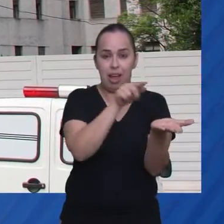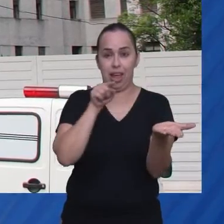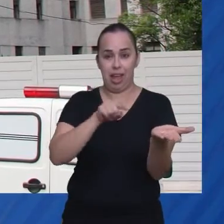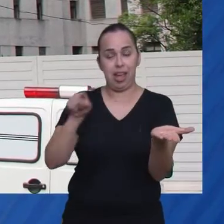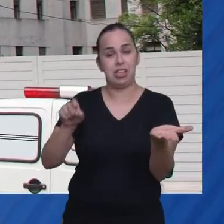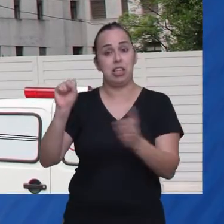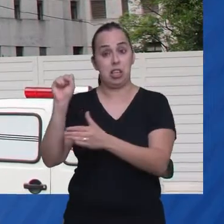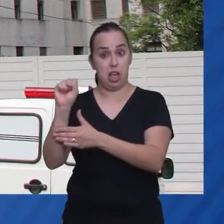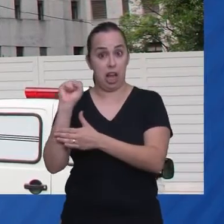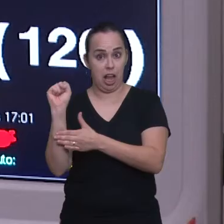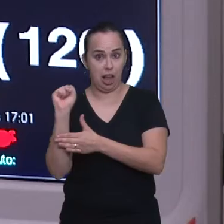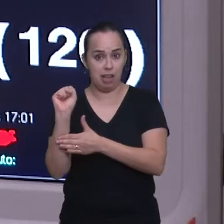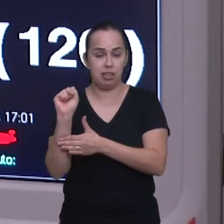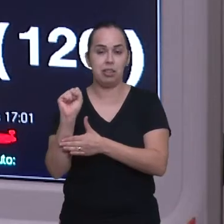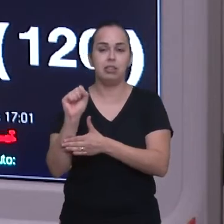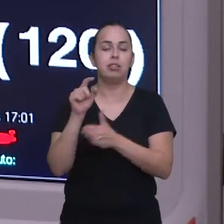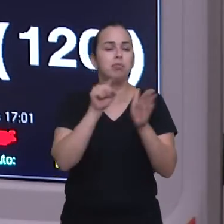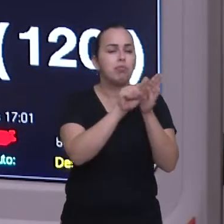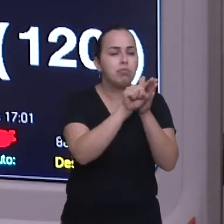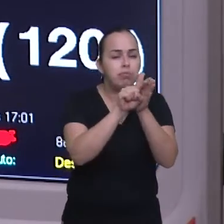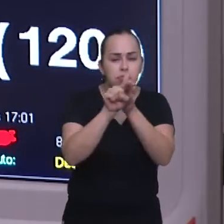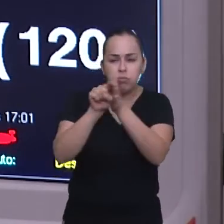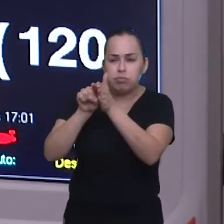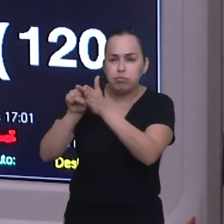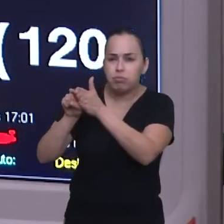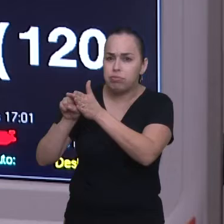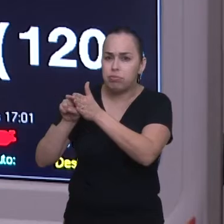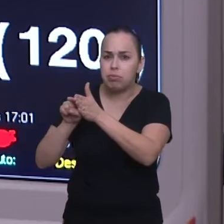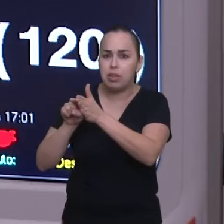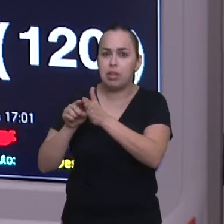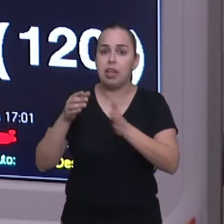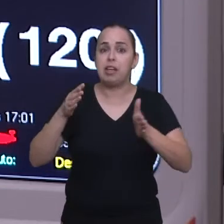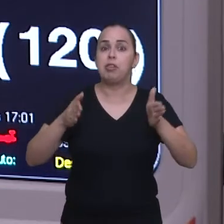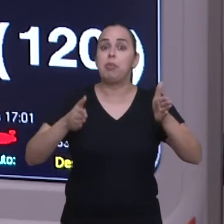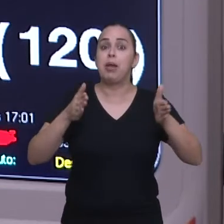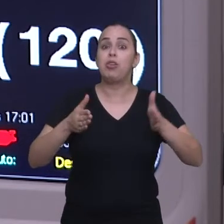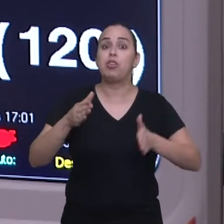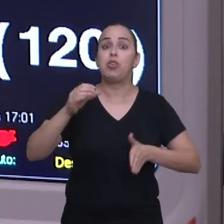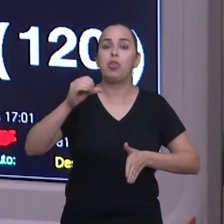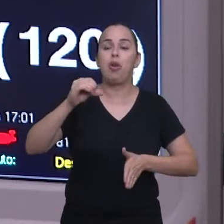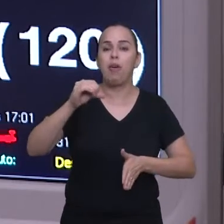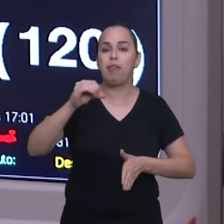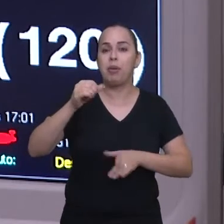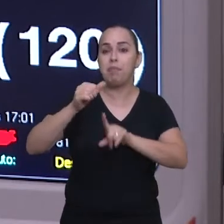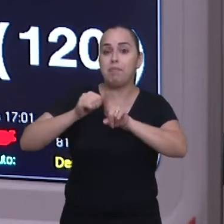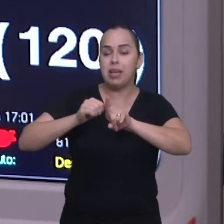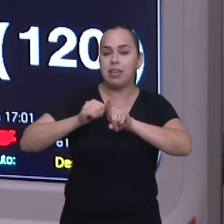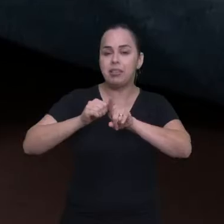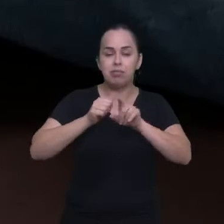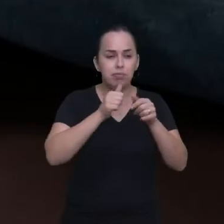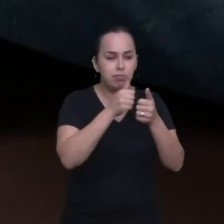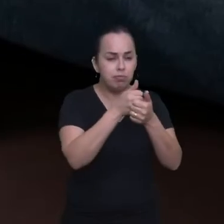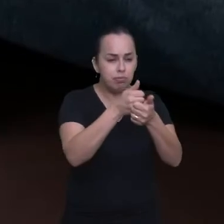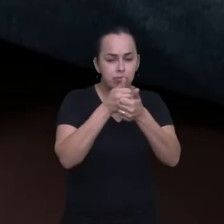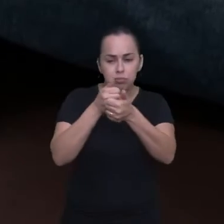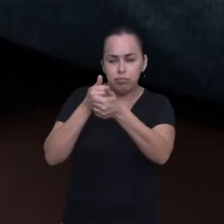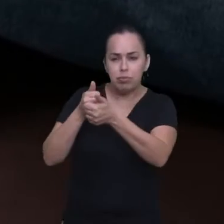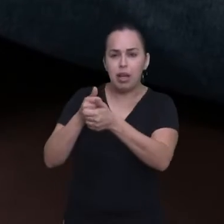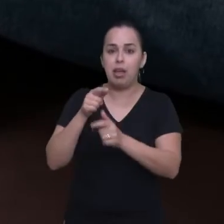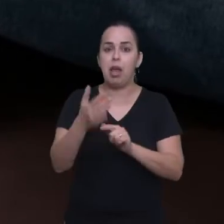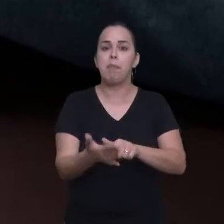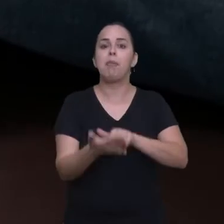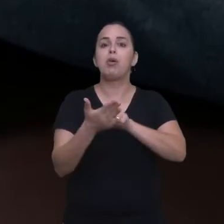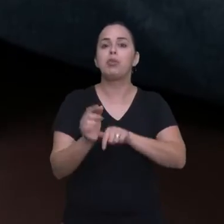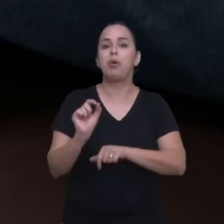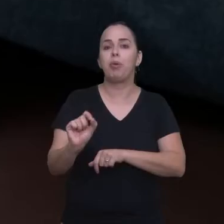formas moderada ou grave. Eles foram acompanhados entre 6 e 9 meses após a alta hospitalar. E o resultado mostrou